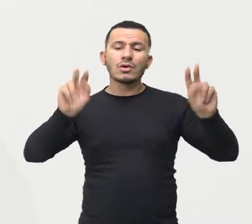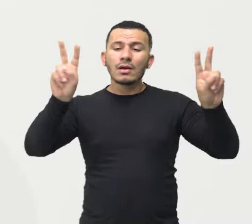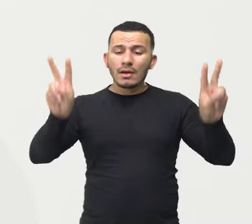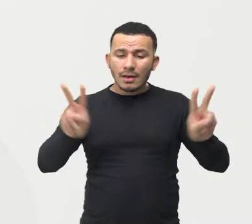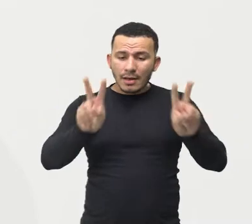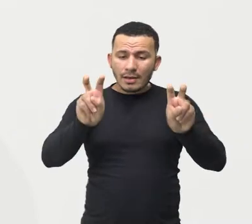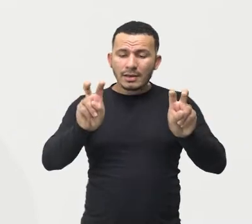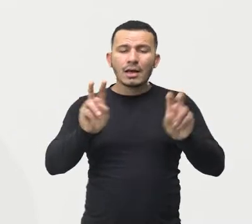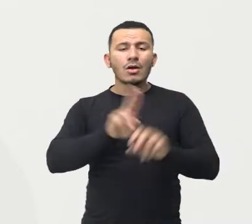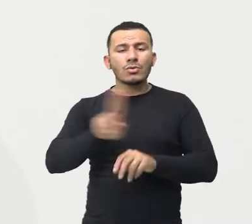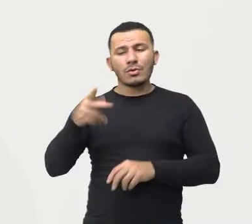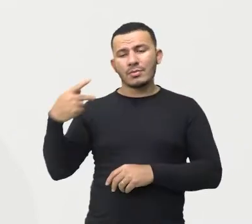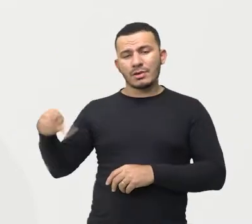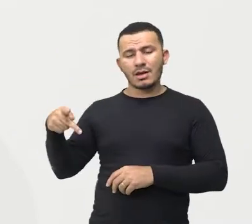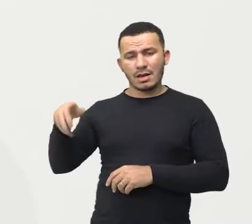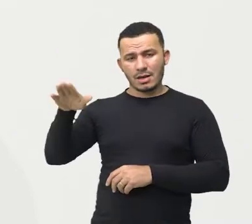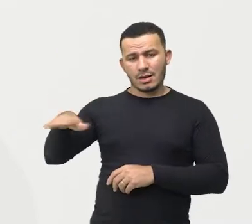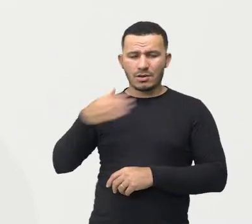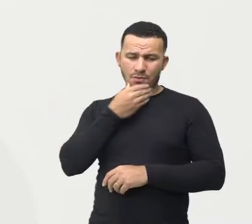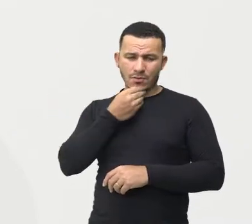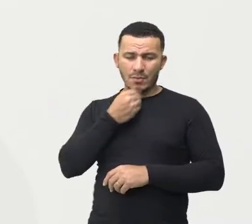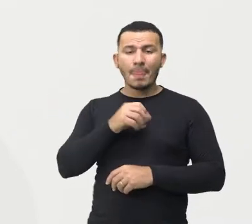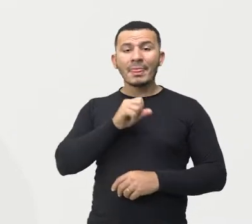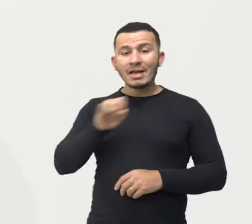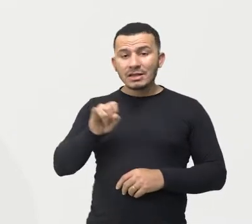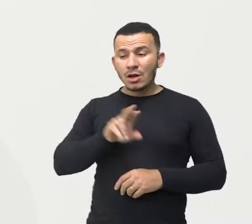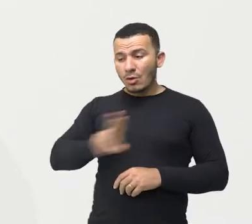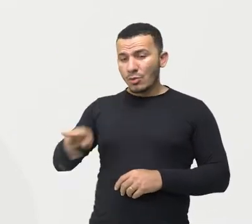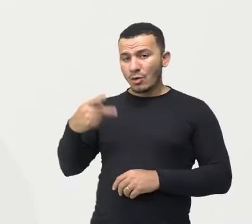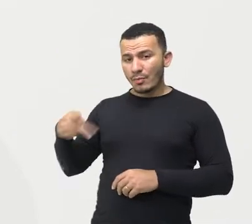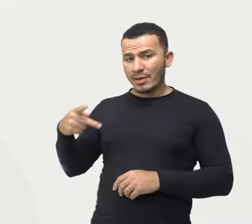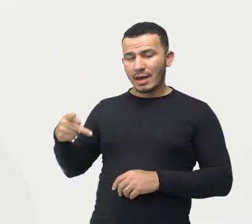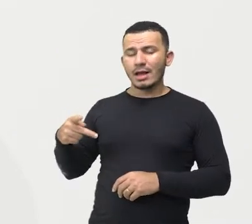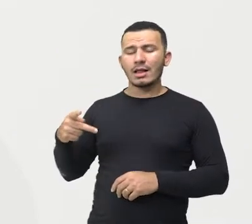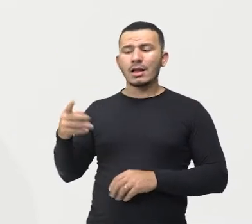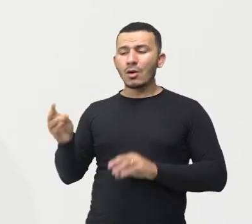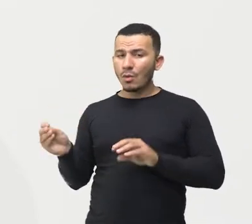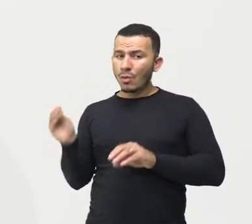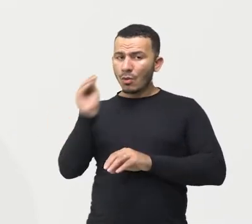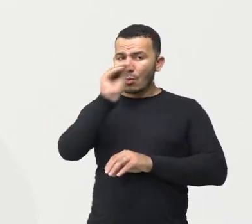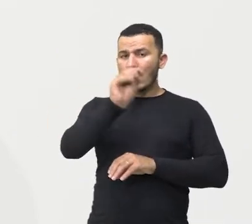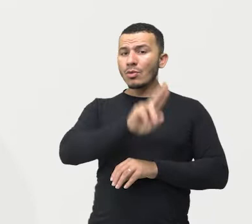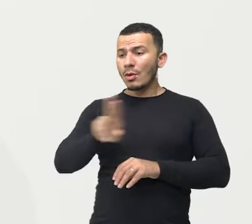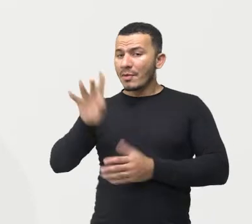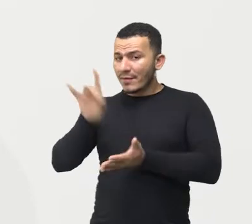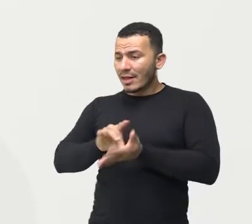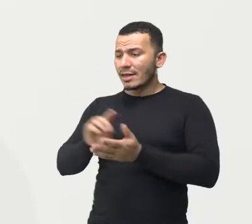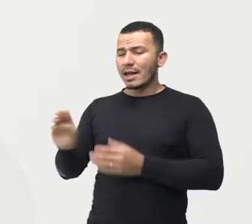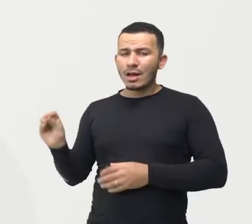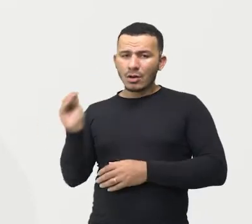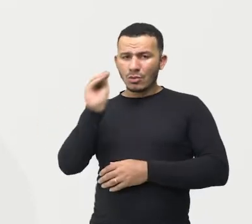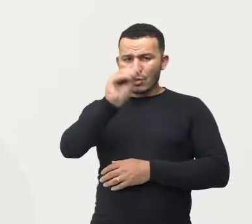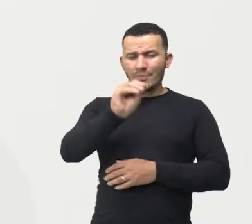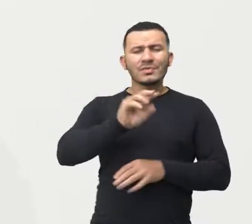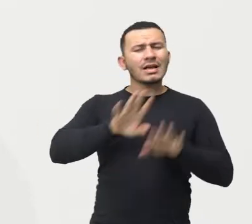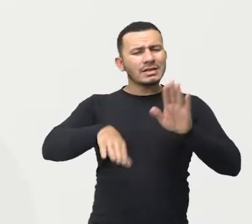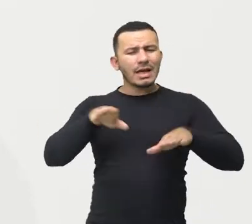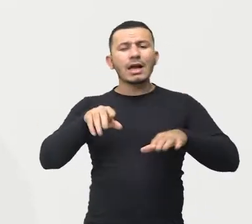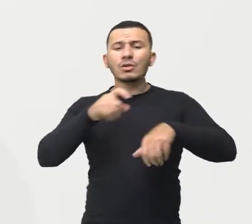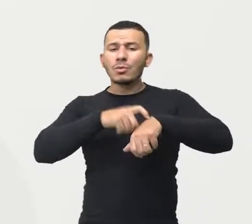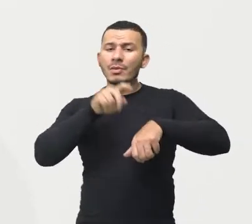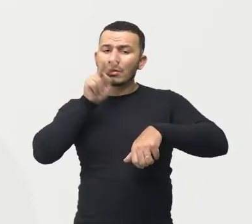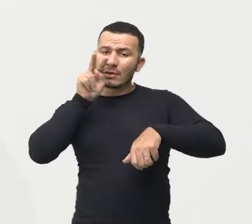criança. Será que eu colocasse o nome real da criança no lugar de menino de 6 anos, eu teria o mesmo impacto